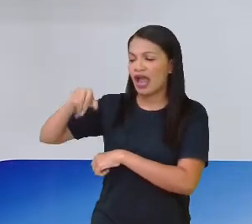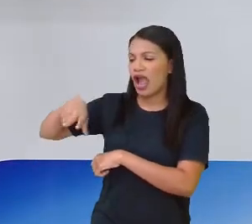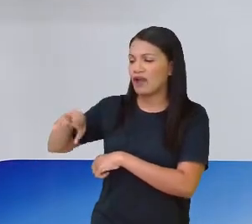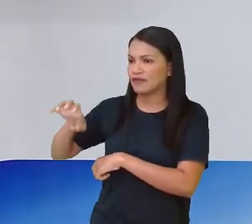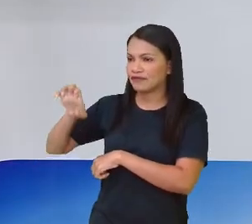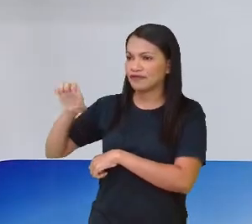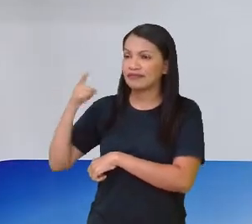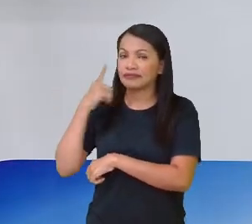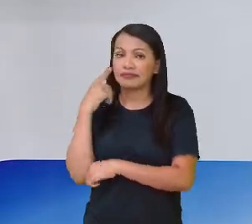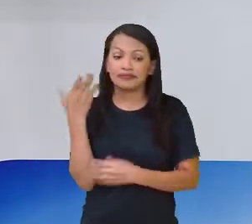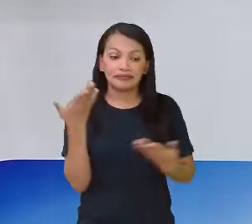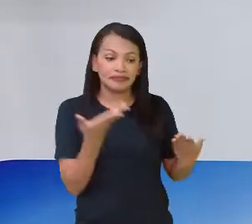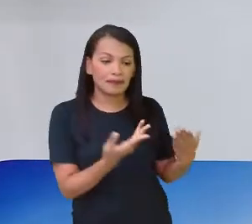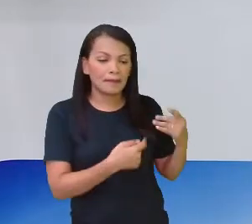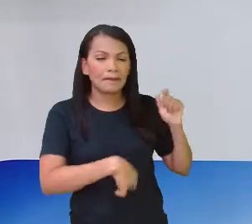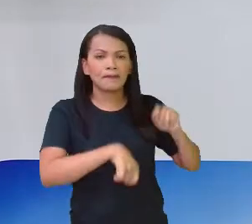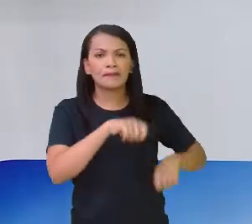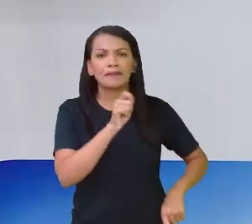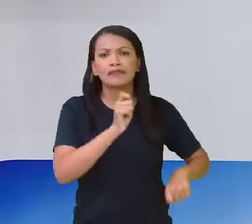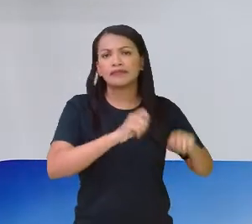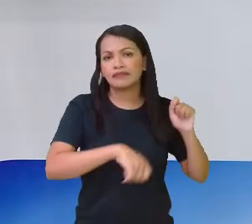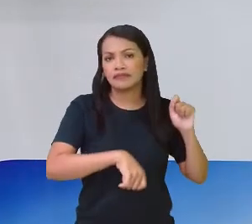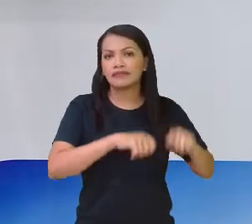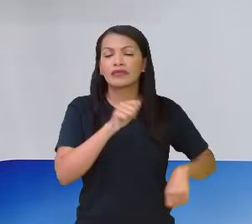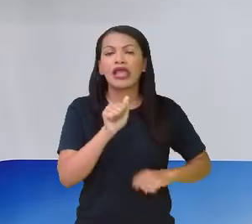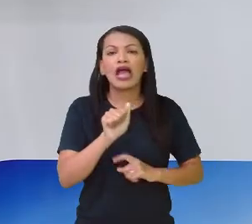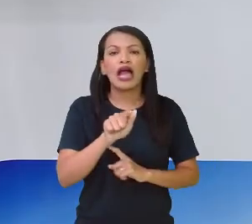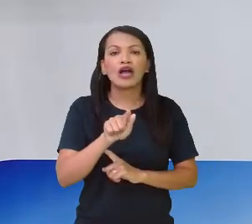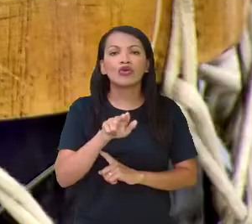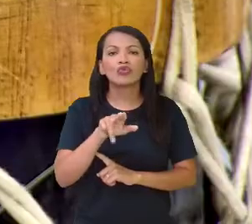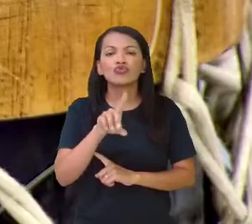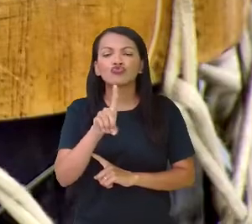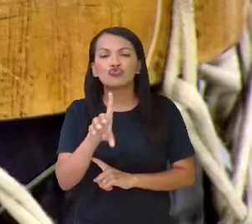Aqui nós temos um som mais agudo.